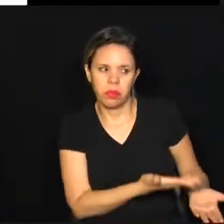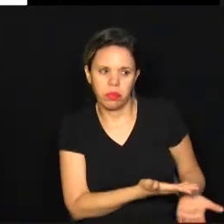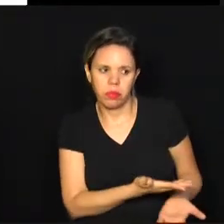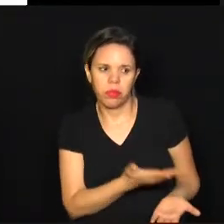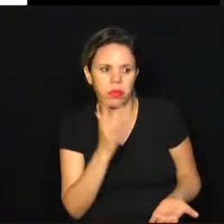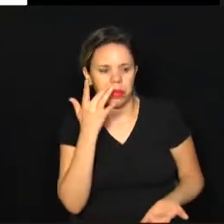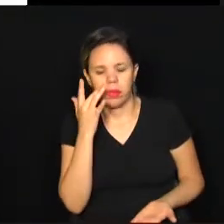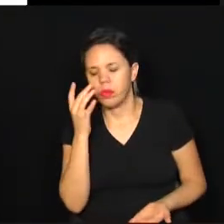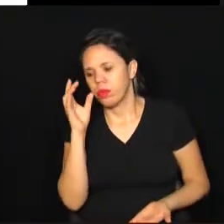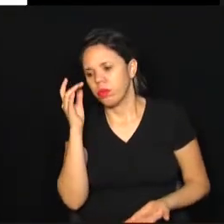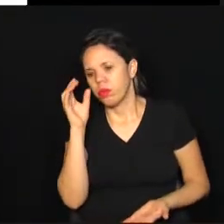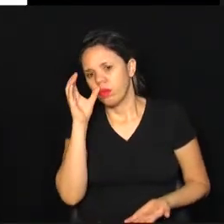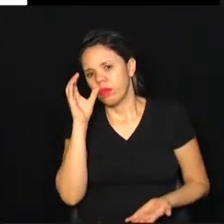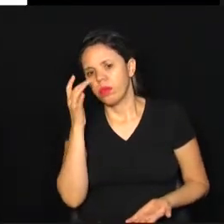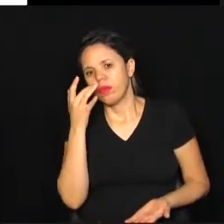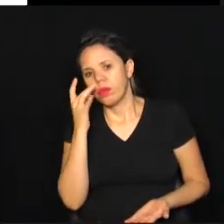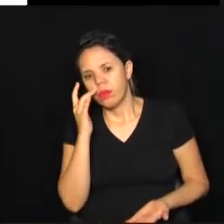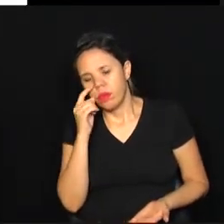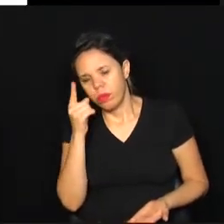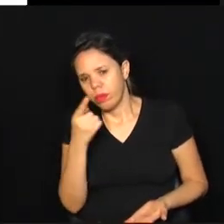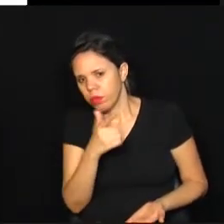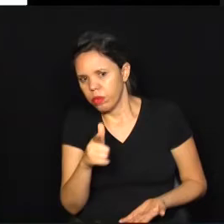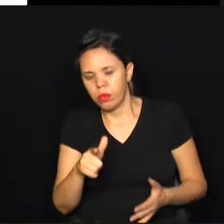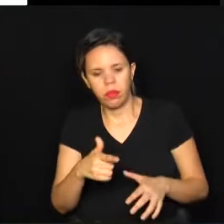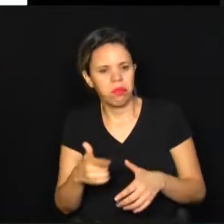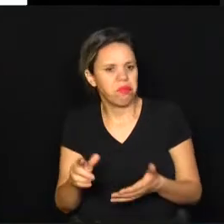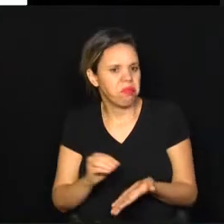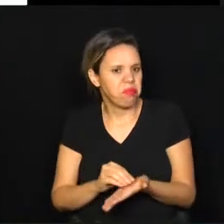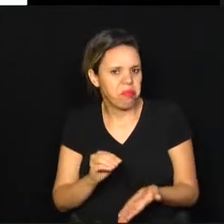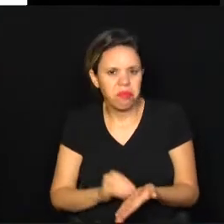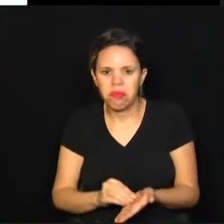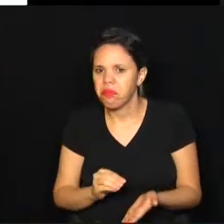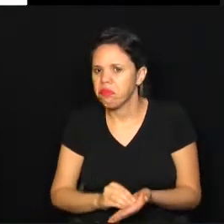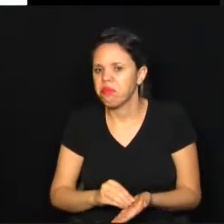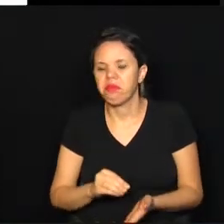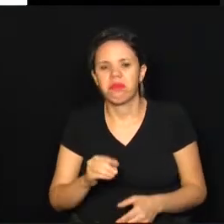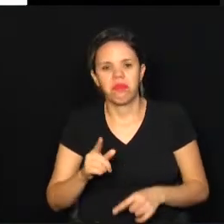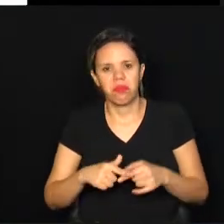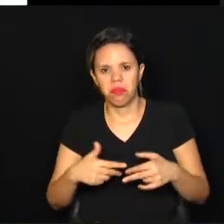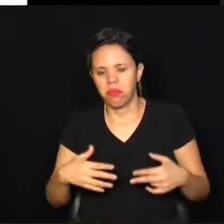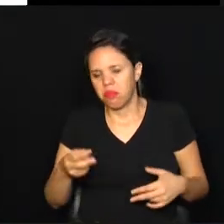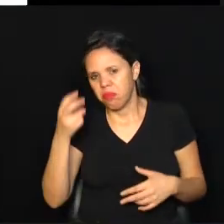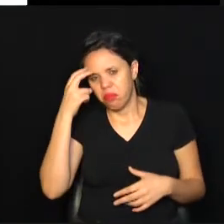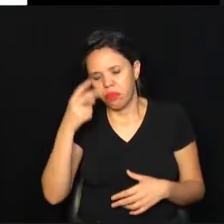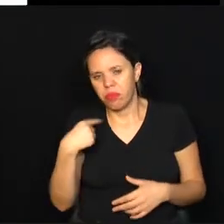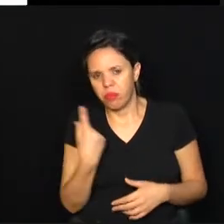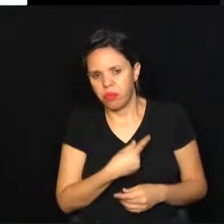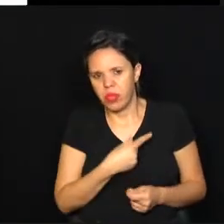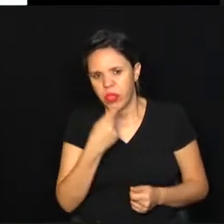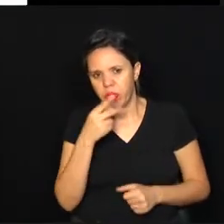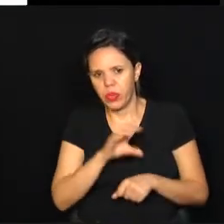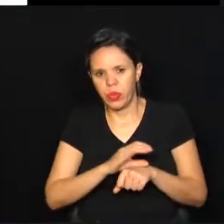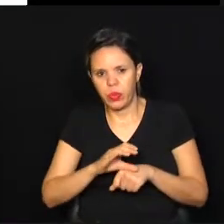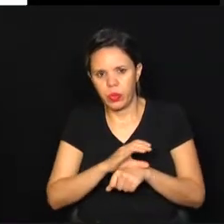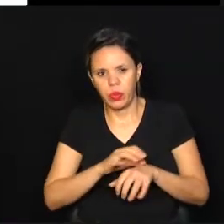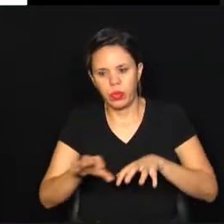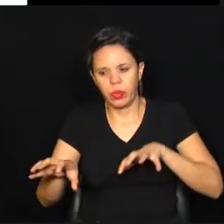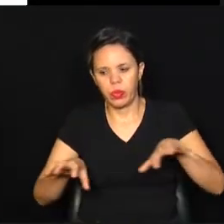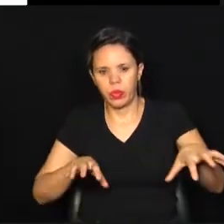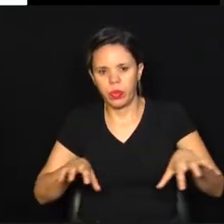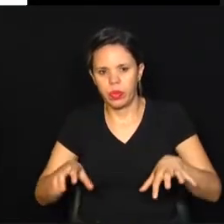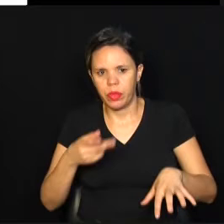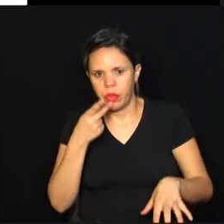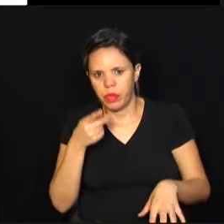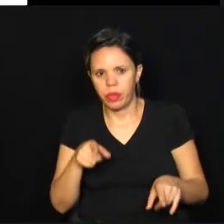Ouro Verde, ela está muito desprovida, né, desses equipamentos. E quando a gente fala também de constituição de centralidades, a gente também